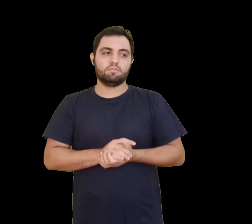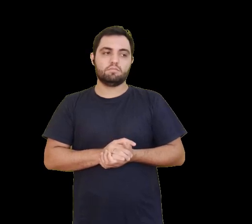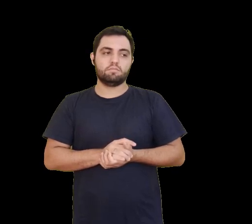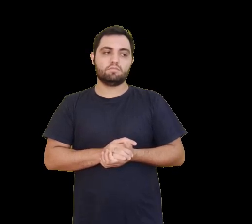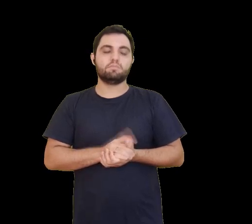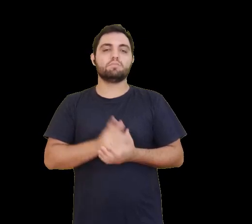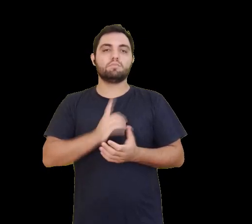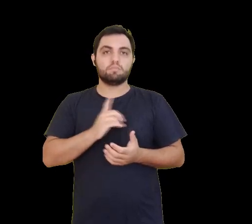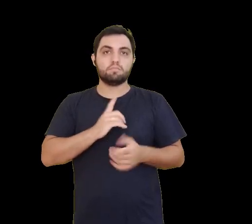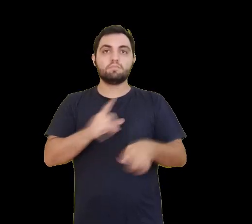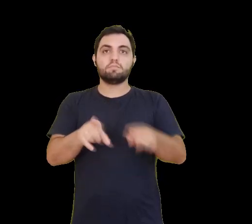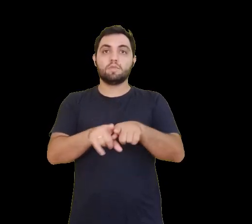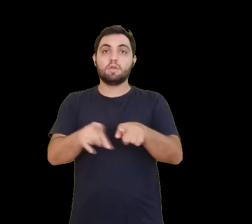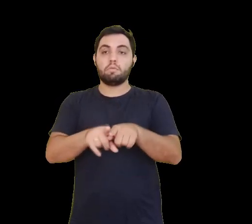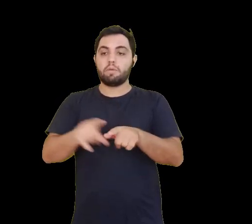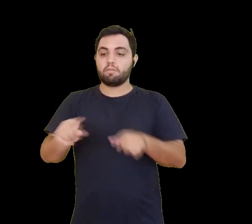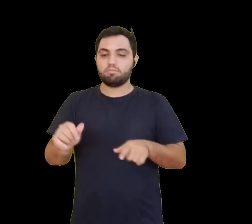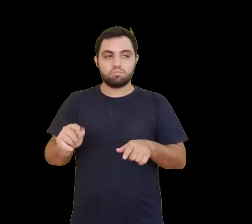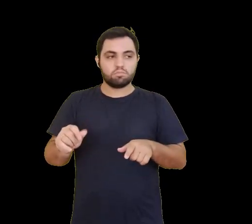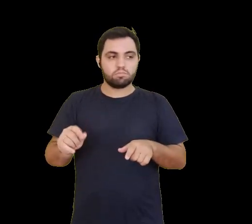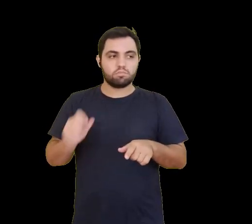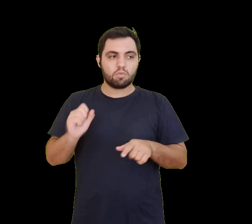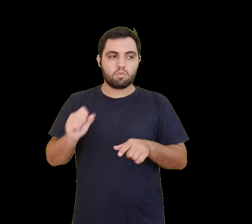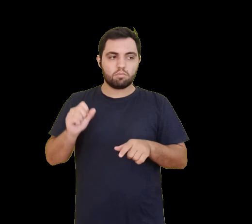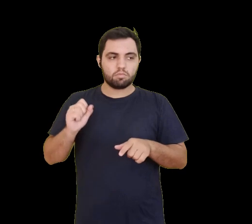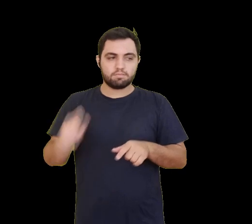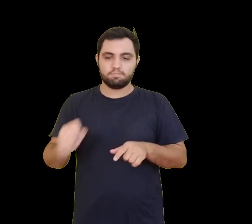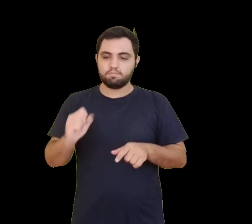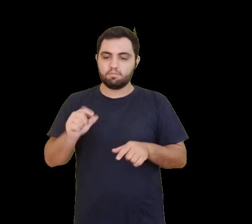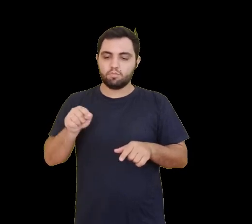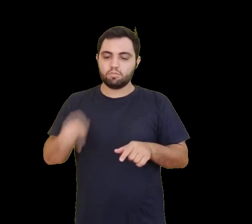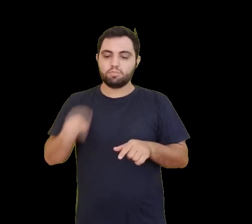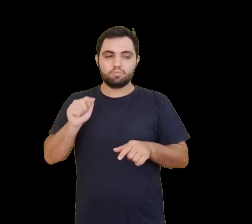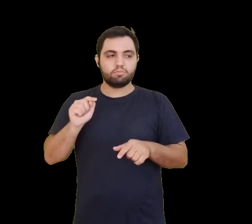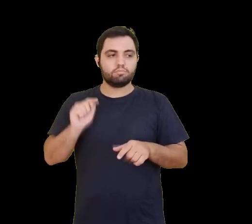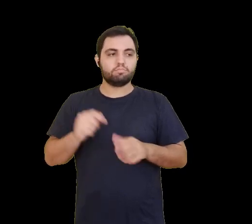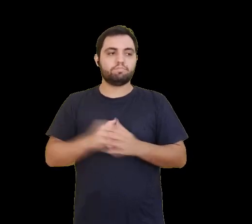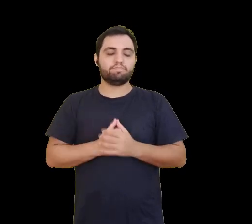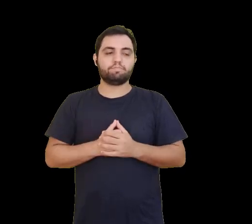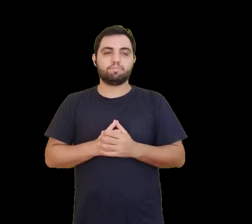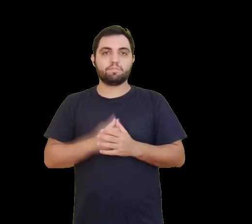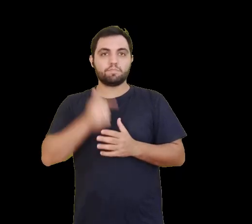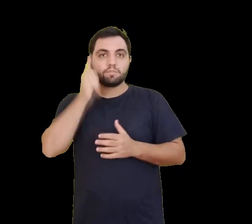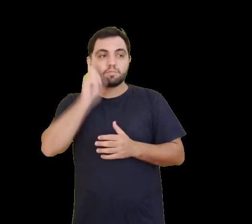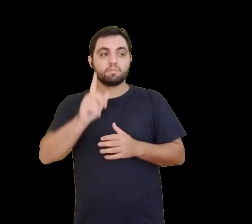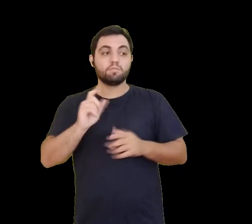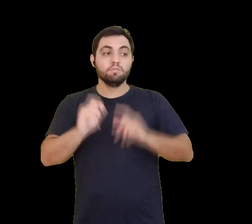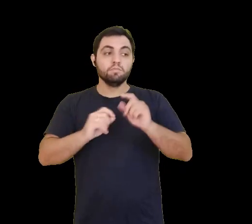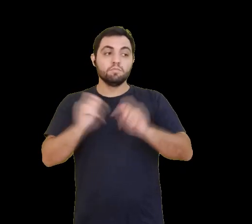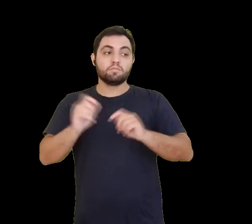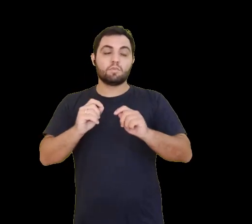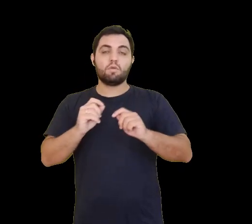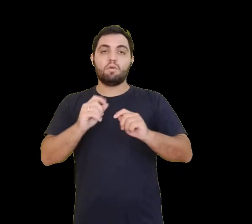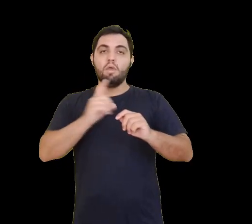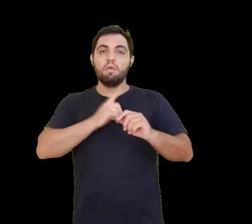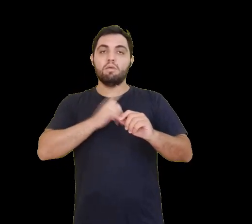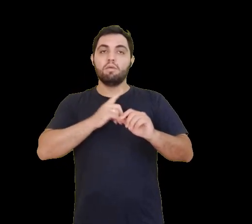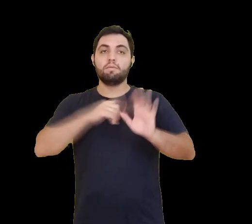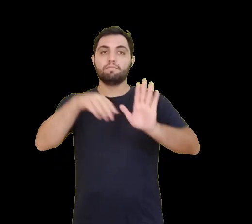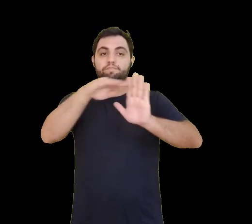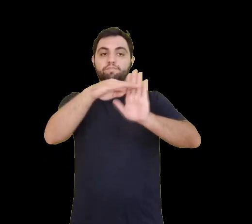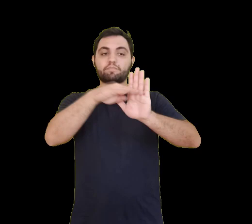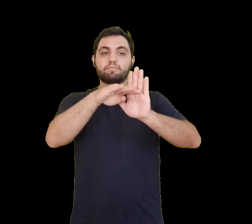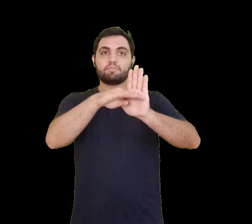Tem esse botãozinho aqui, ó, que a gente pode apertar para ativar o menu